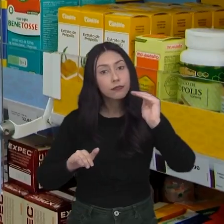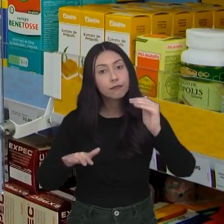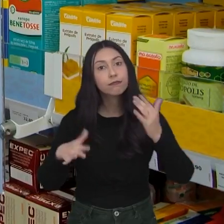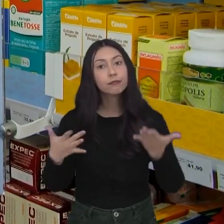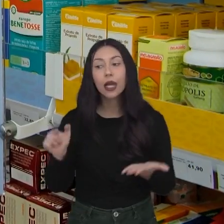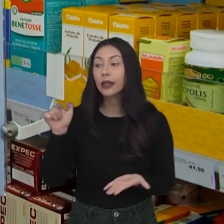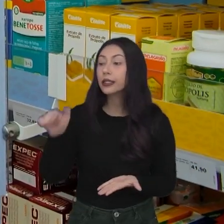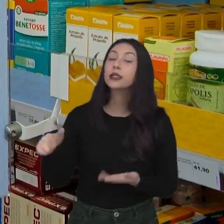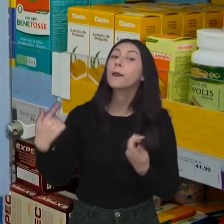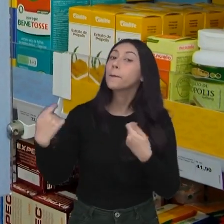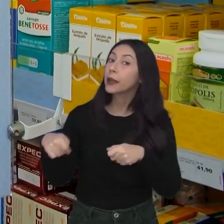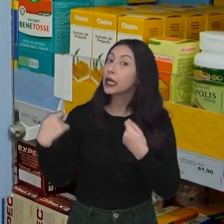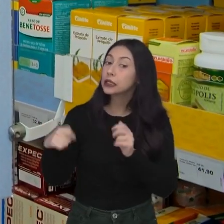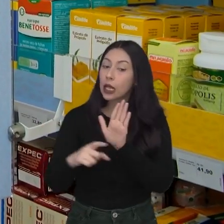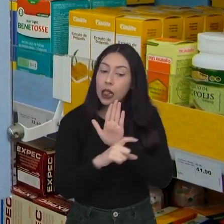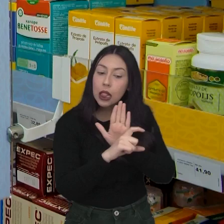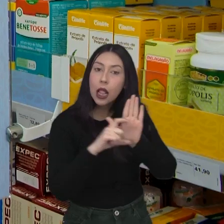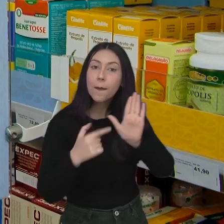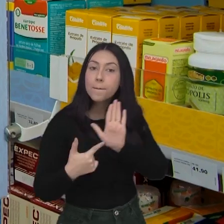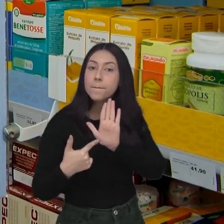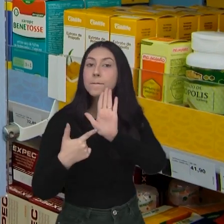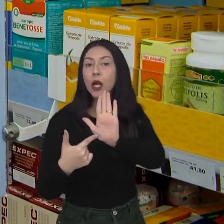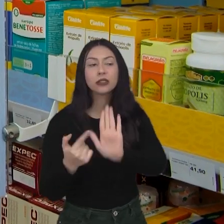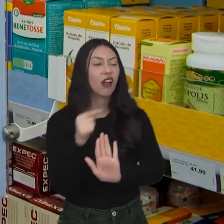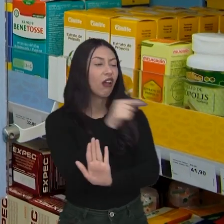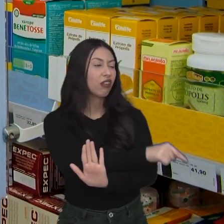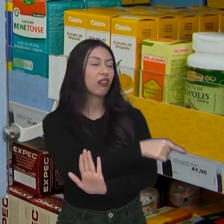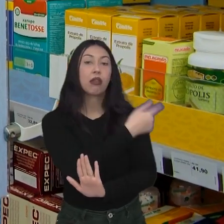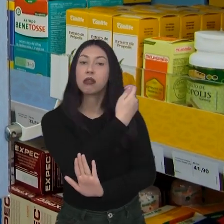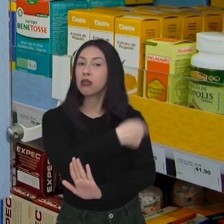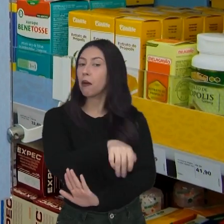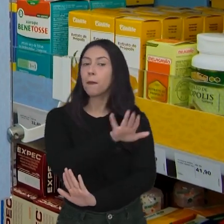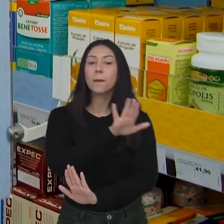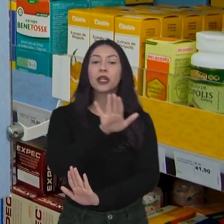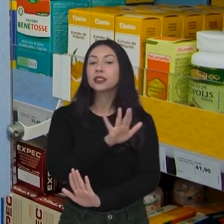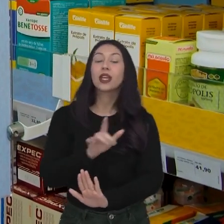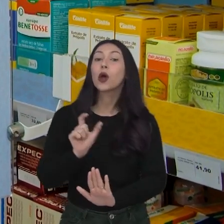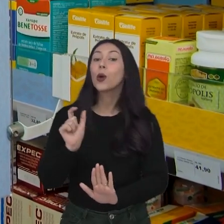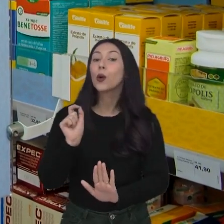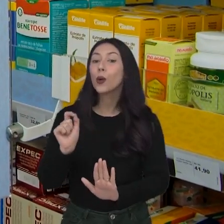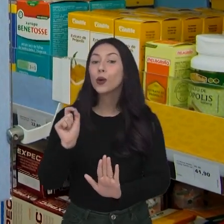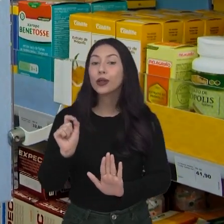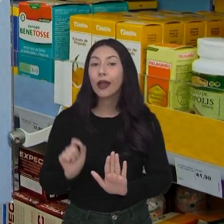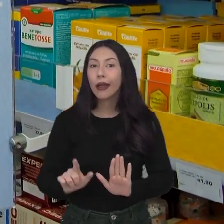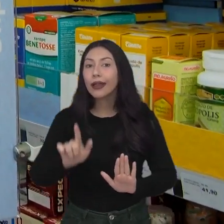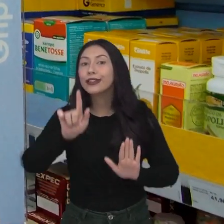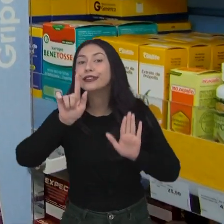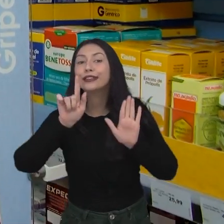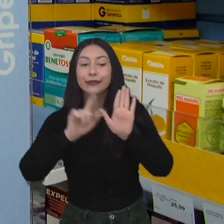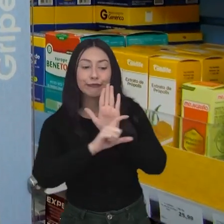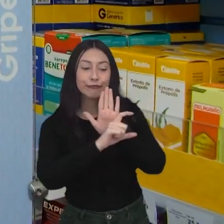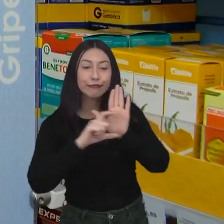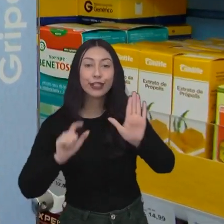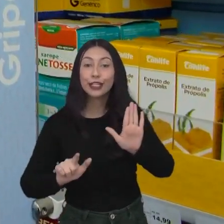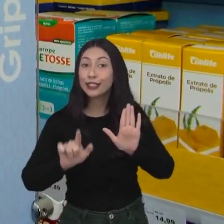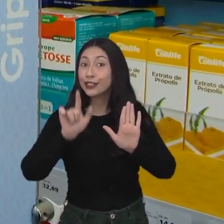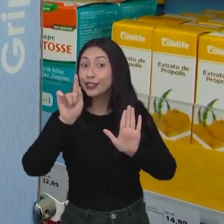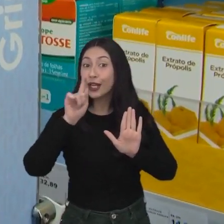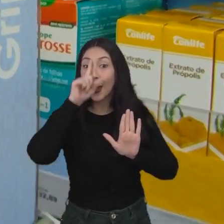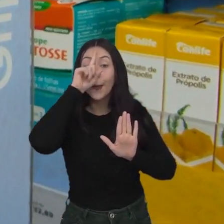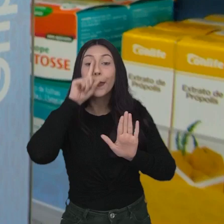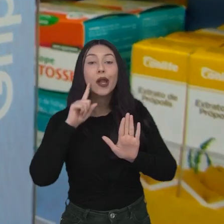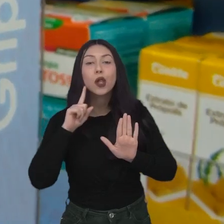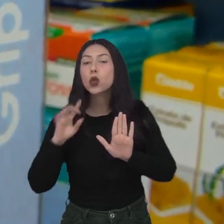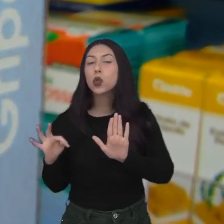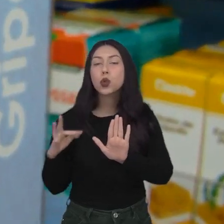E o medicamento genérico precisa de uma identificação que o de referência não precisa, que é este G amarelo